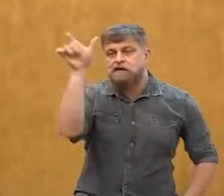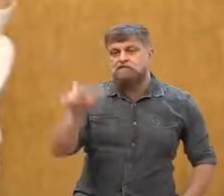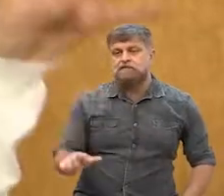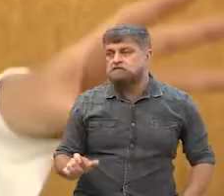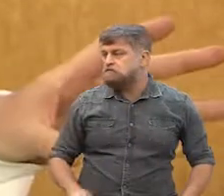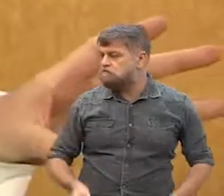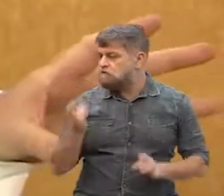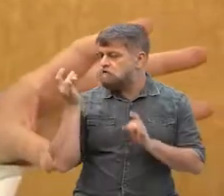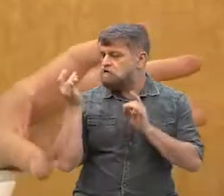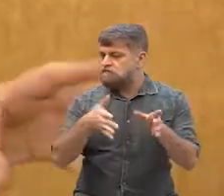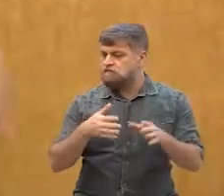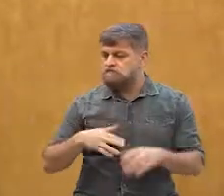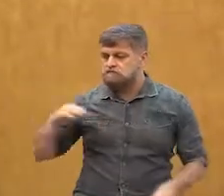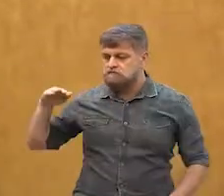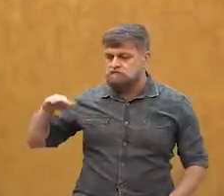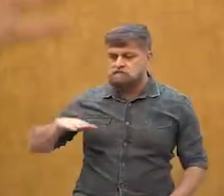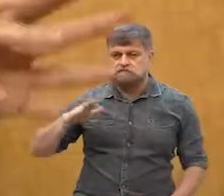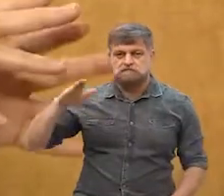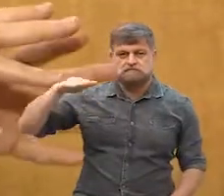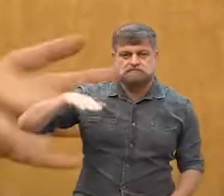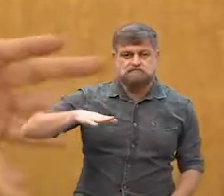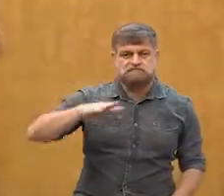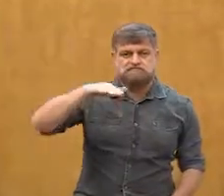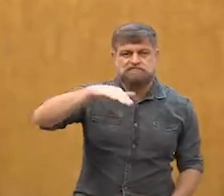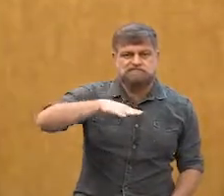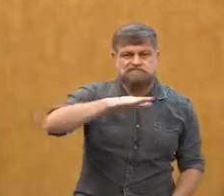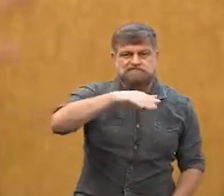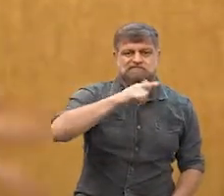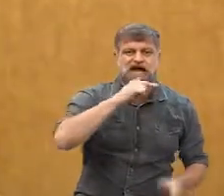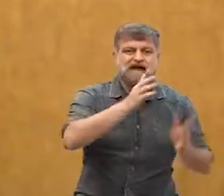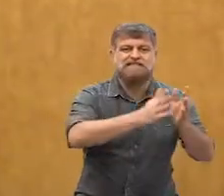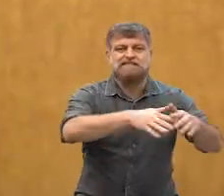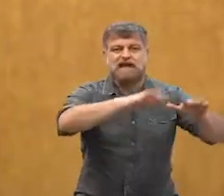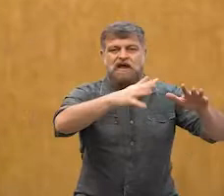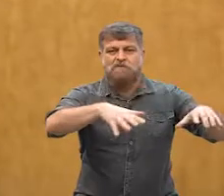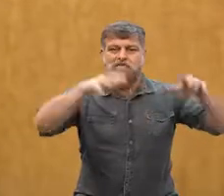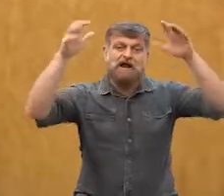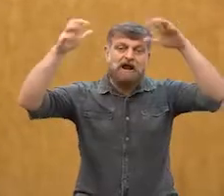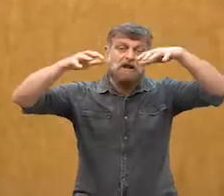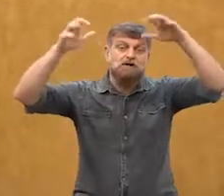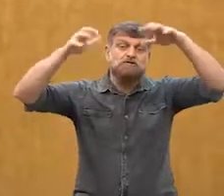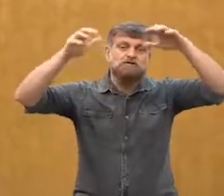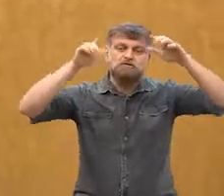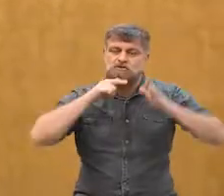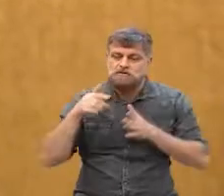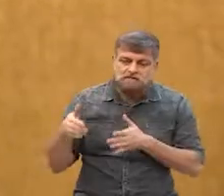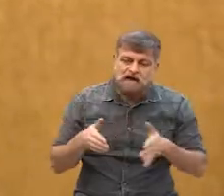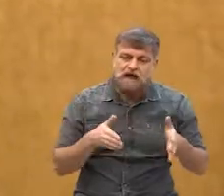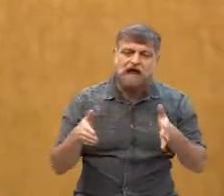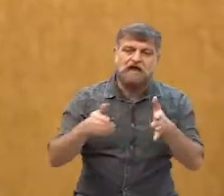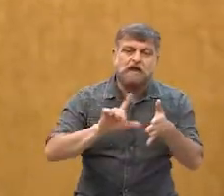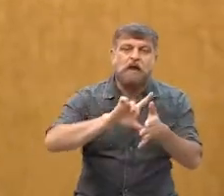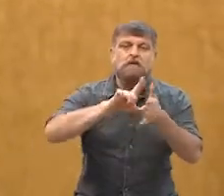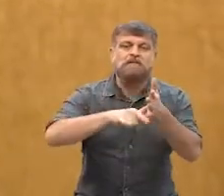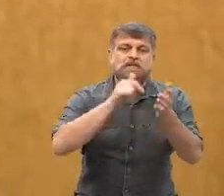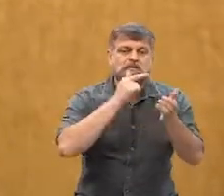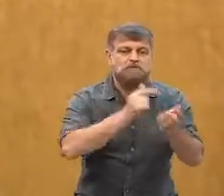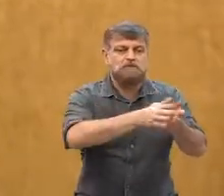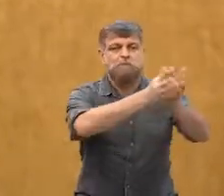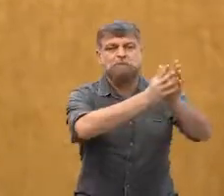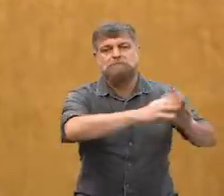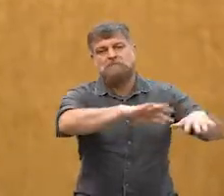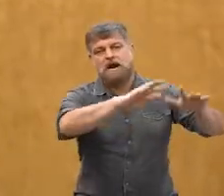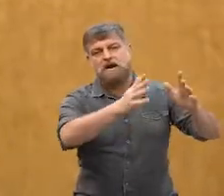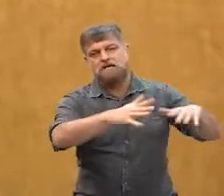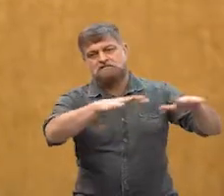Porque jogaram no lugar inadequado, jogou no meio ambiente, veio a chuva, ela foi para o rio, do rio ela foi para o mar. Então a